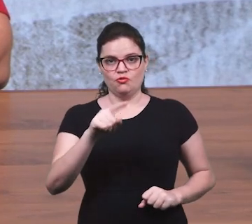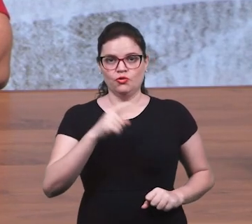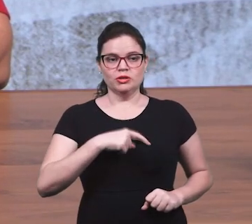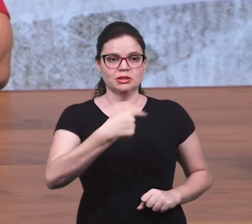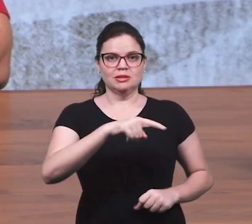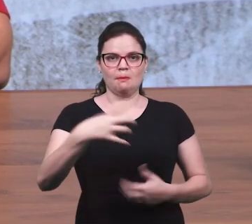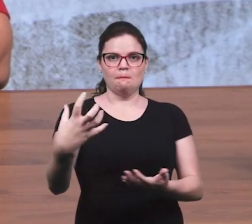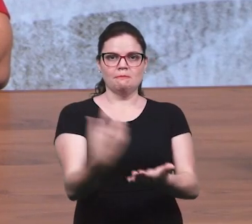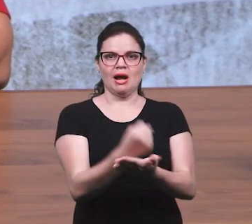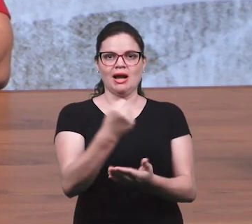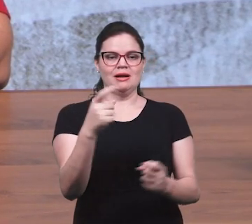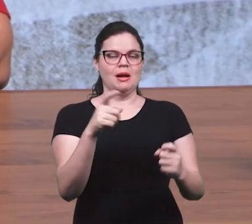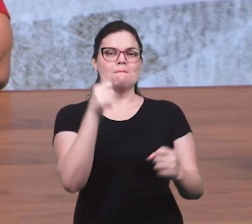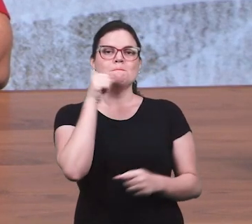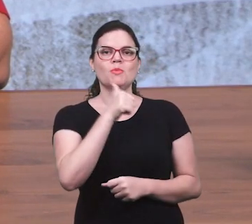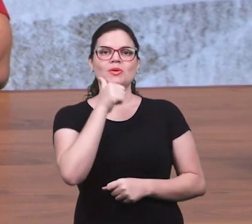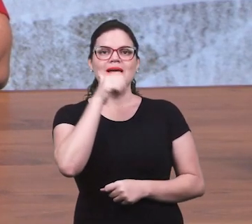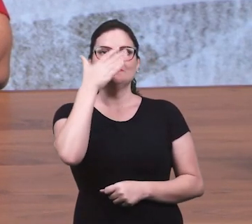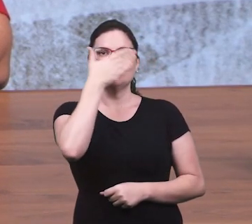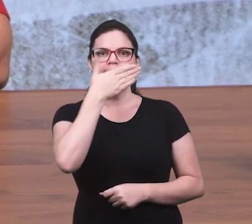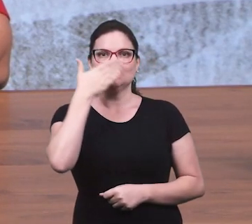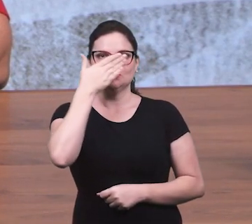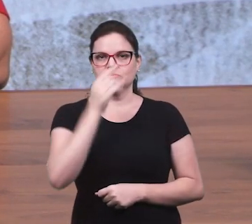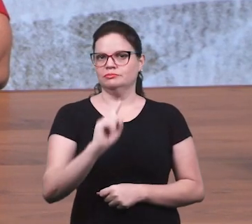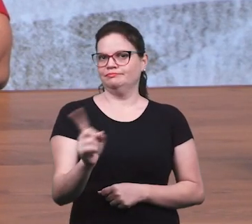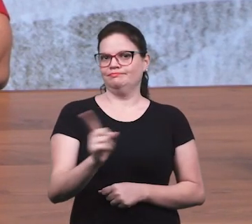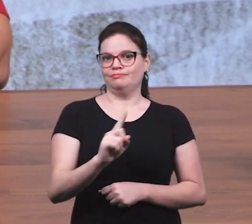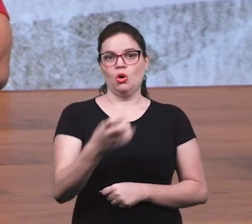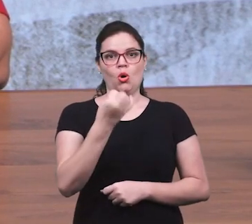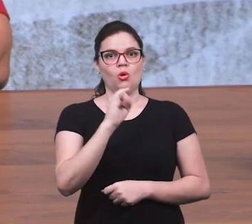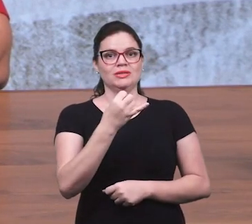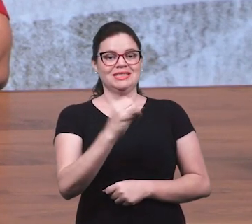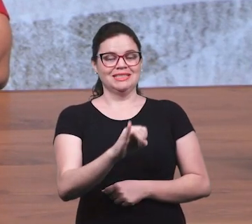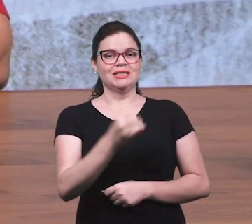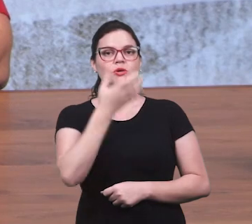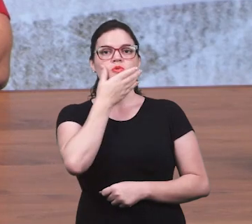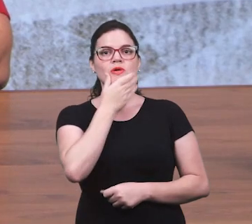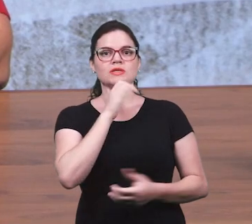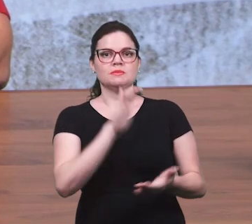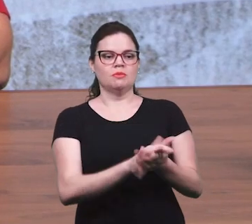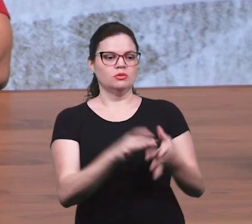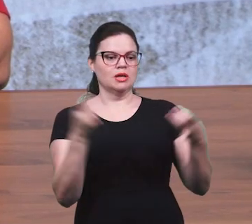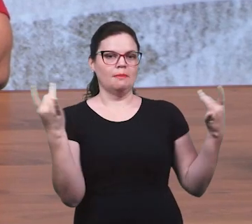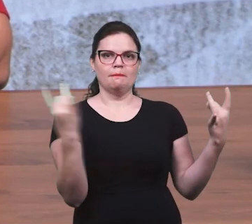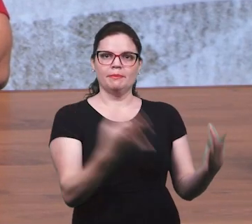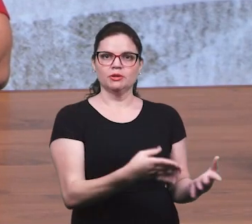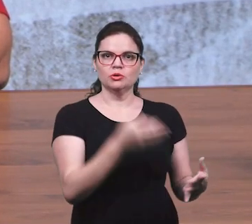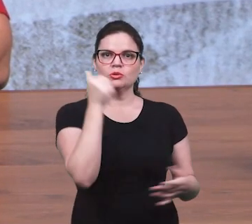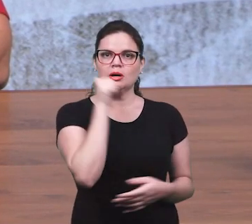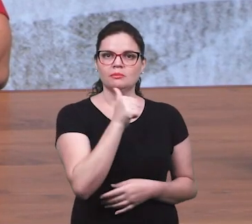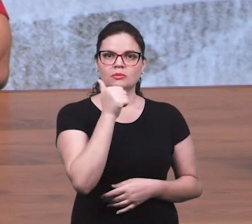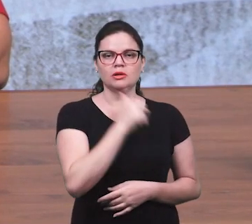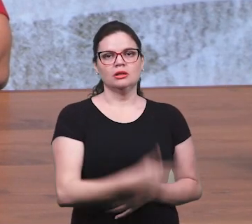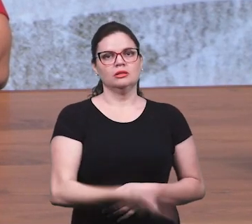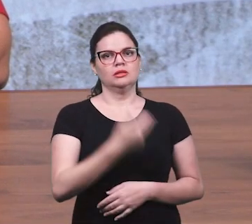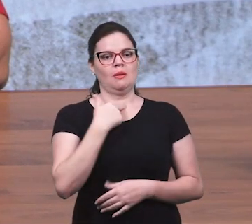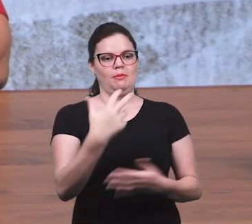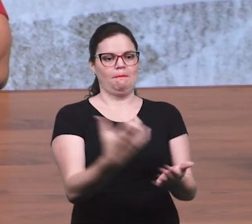prostituta ou infame, nem tomarão mulher repudiada de seu marido, pois santo é a seu